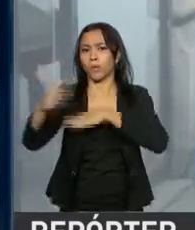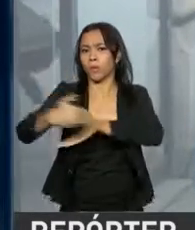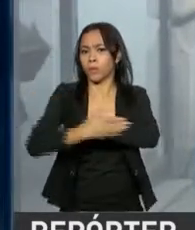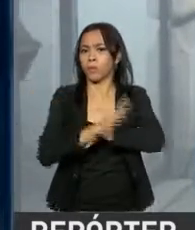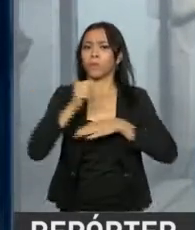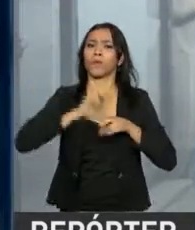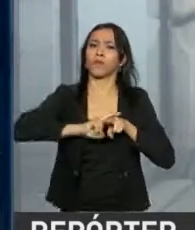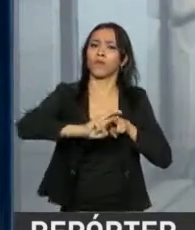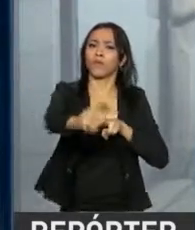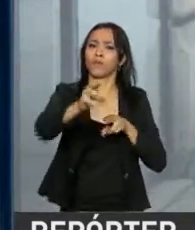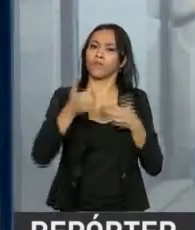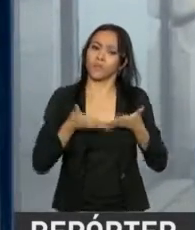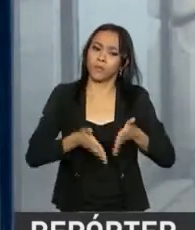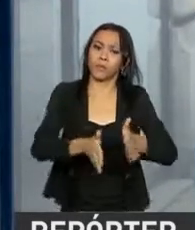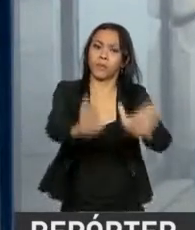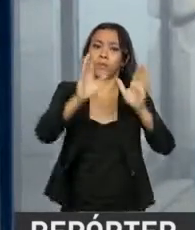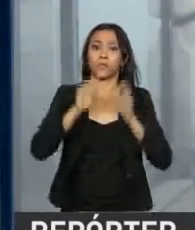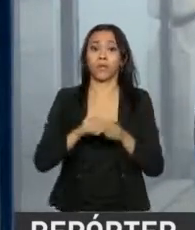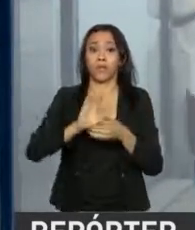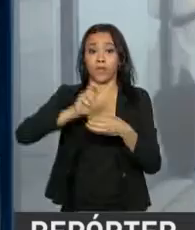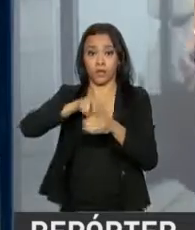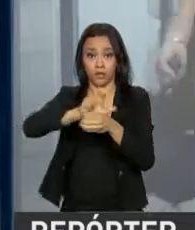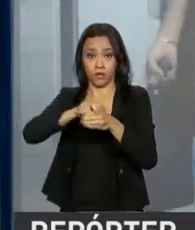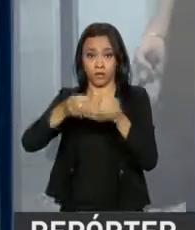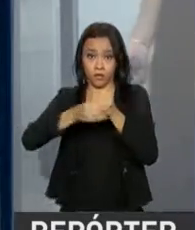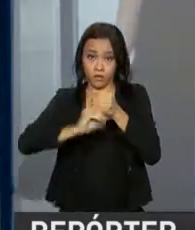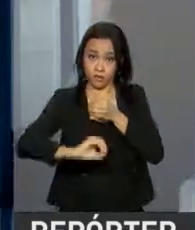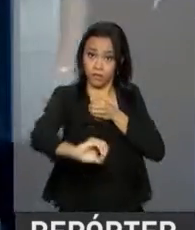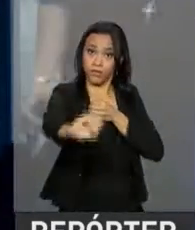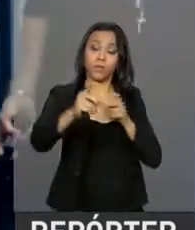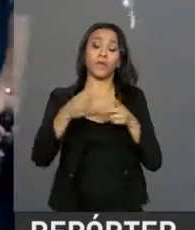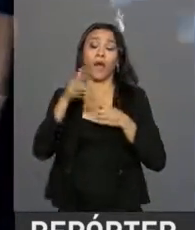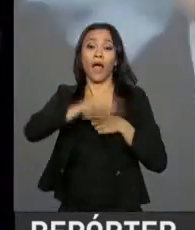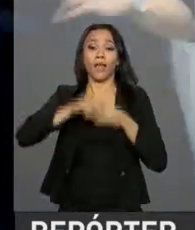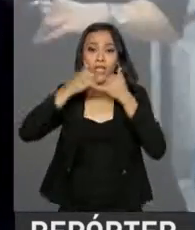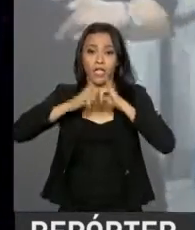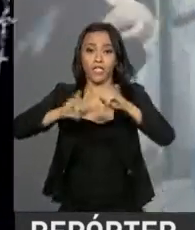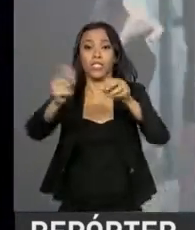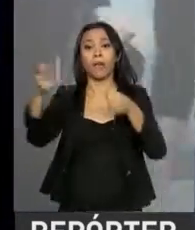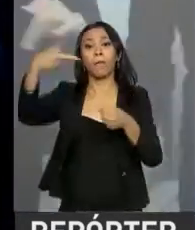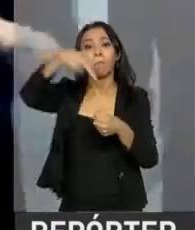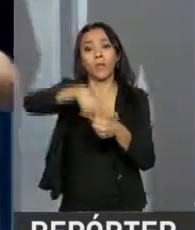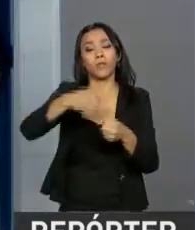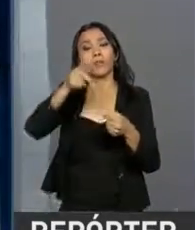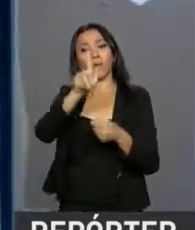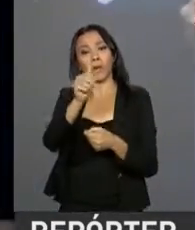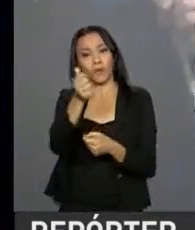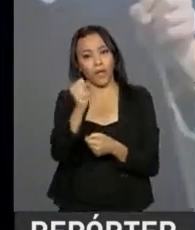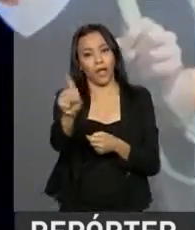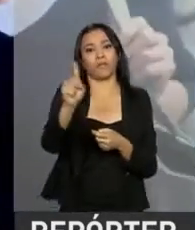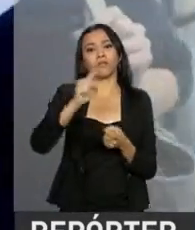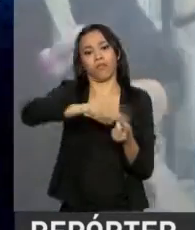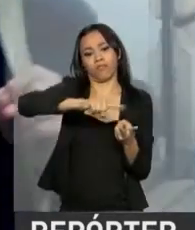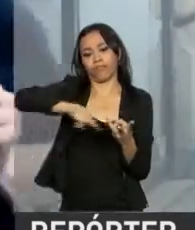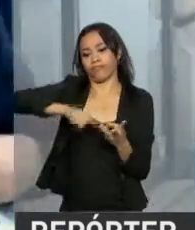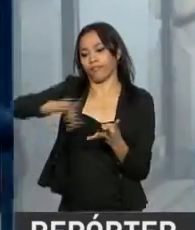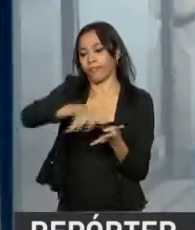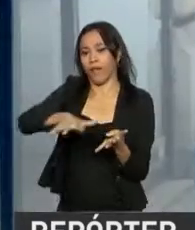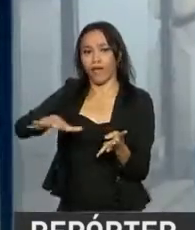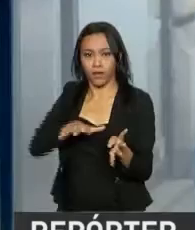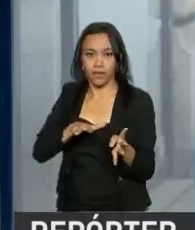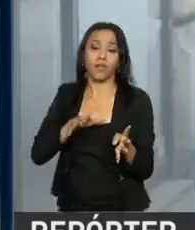rodovias, ferrovias, saneamento básico, além das áreas de energia, petróleo e gás natural. A ideia é